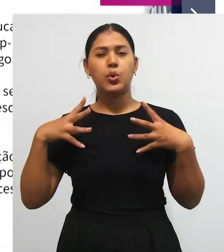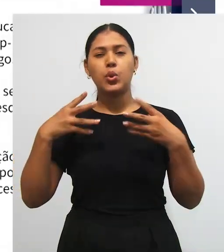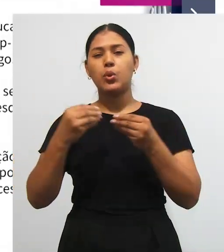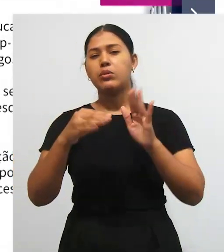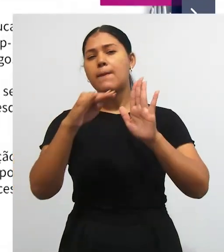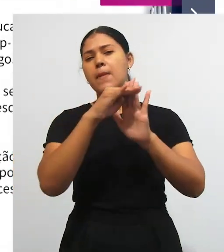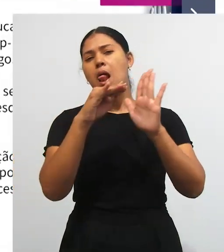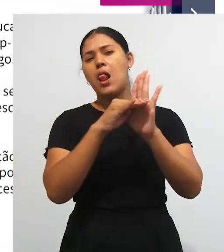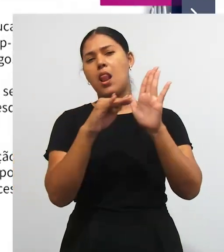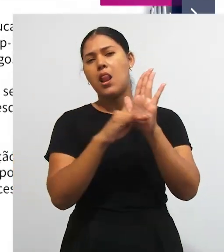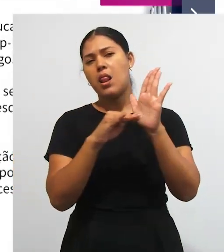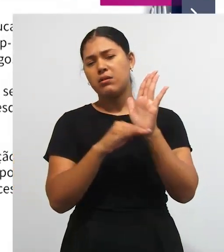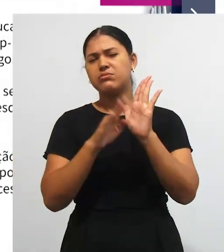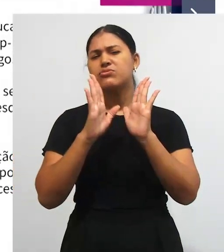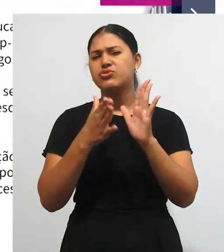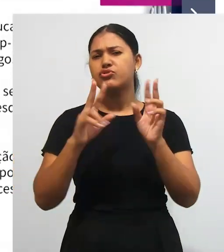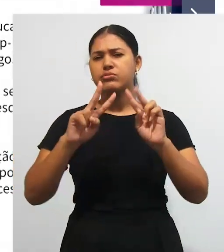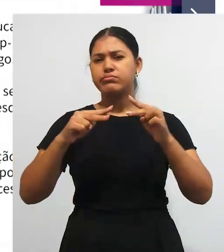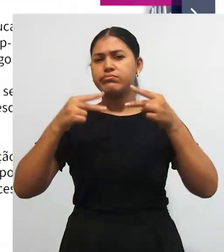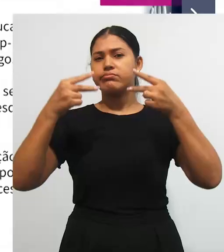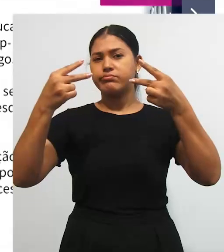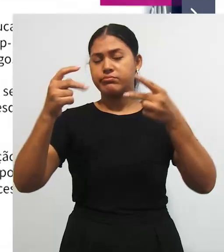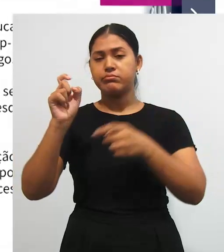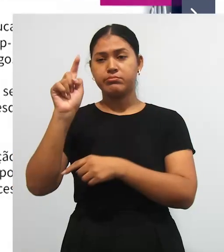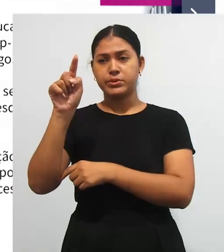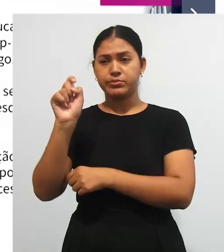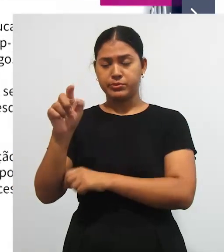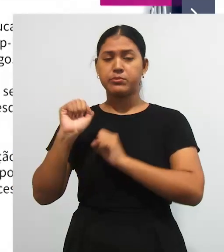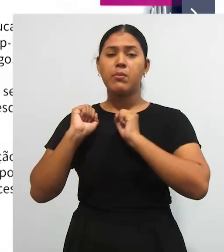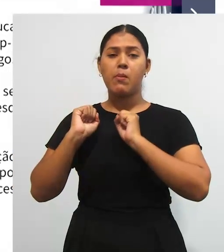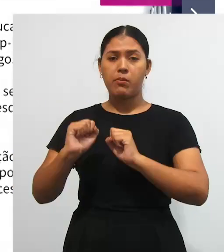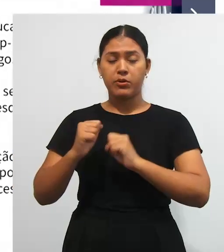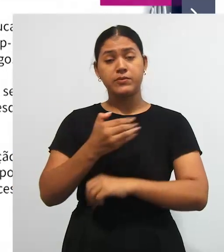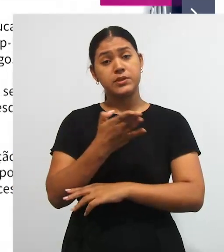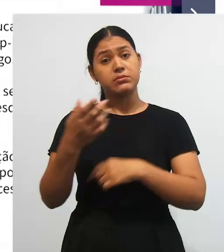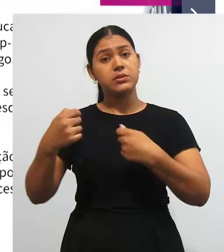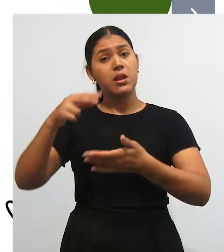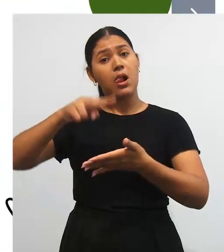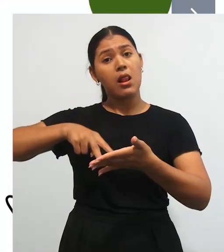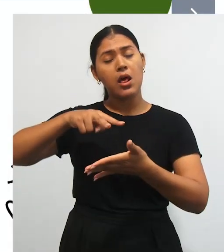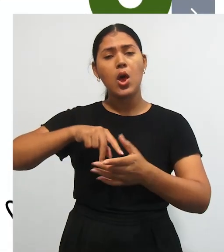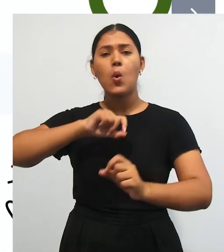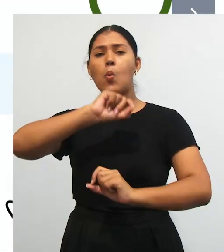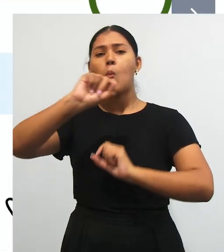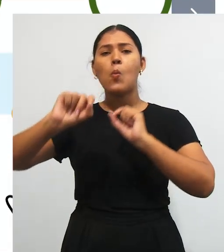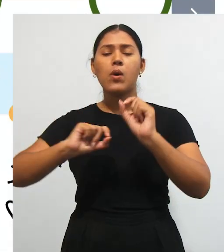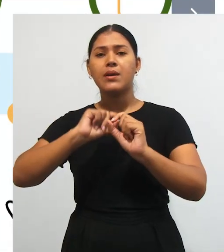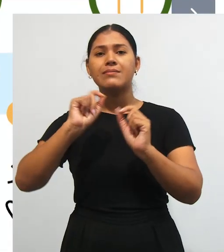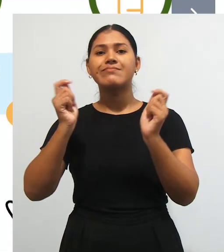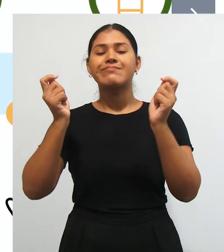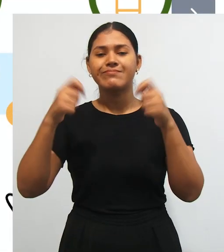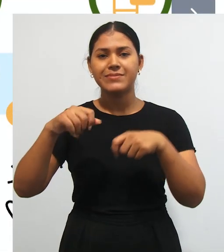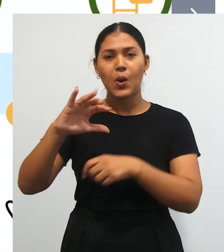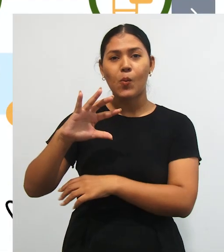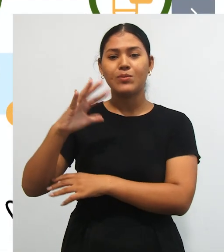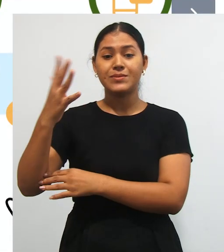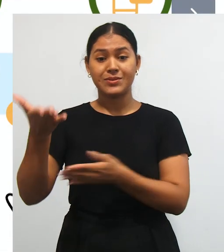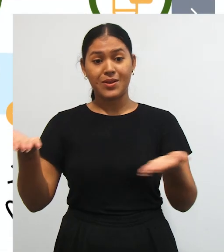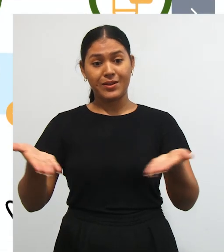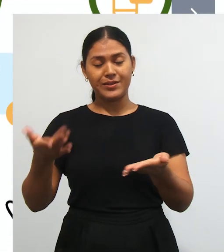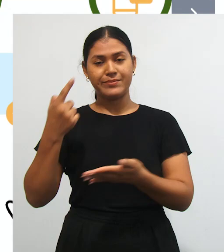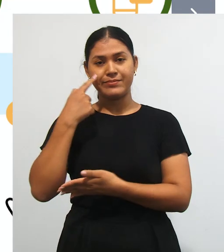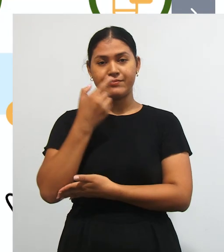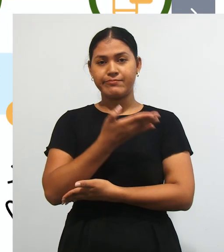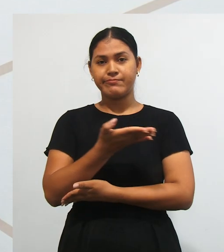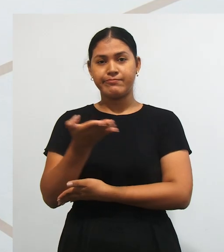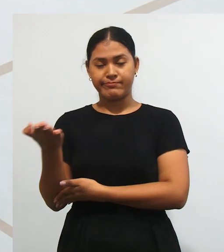links estão disponíveis aqui. E, é claro, você precisa ler para você saber exatamente o que está acontecendo aqui. Este